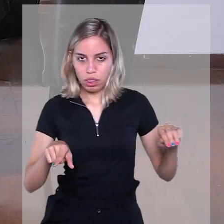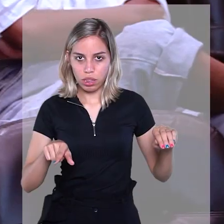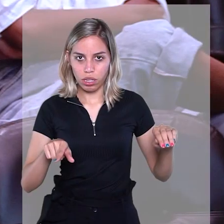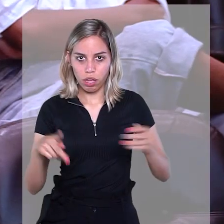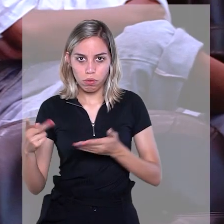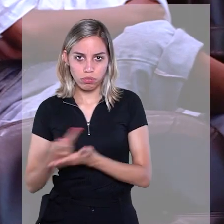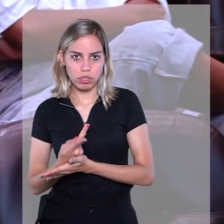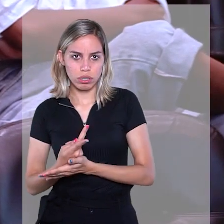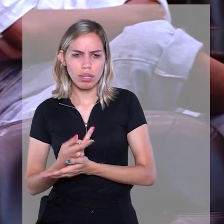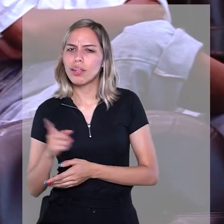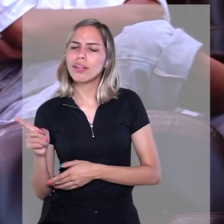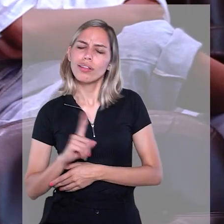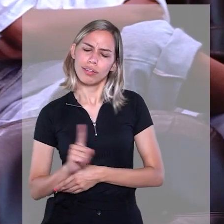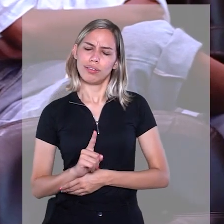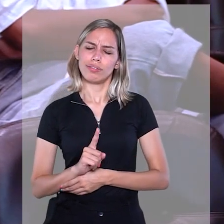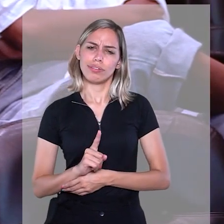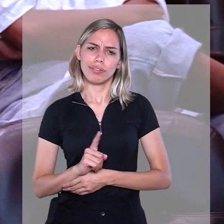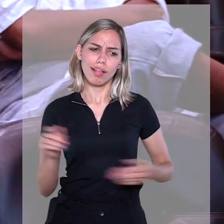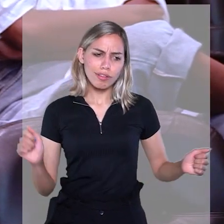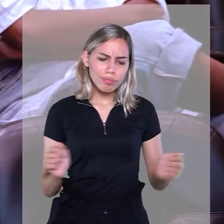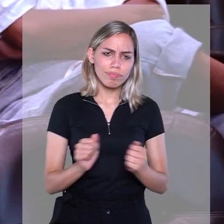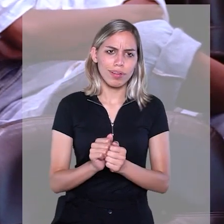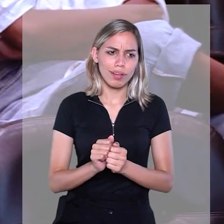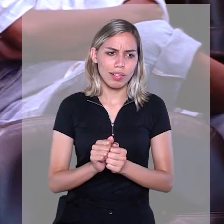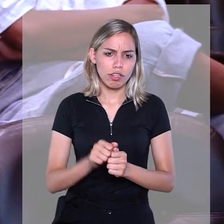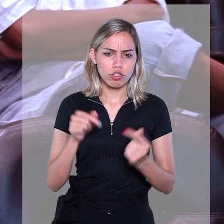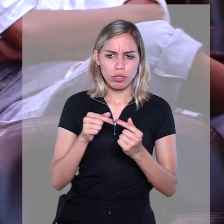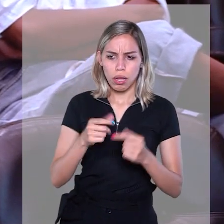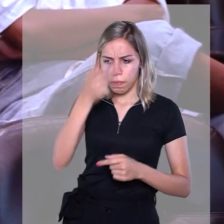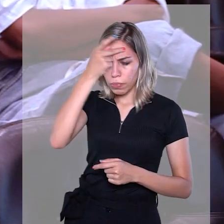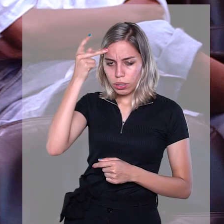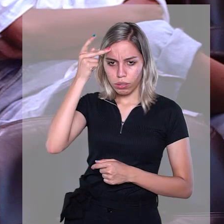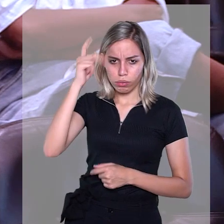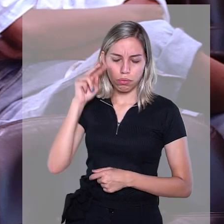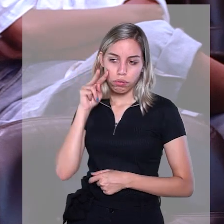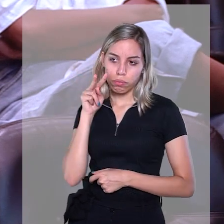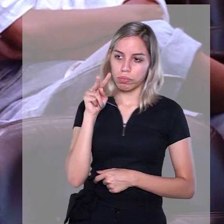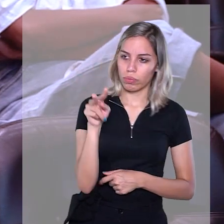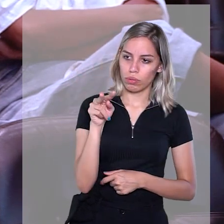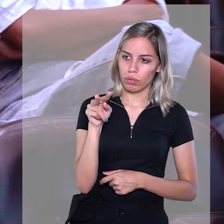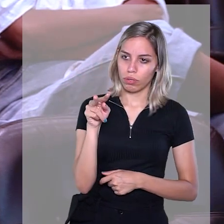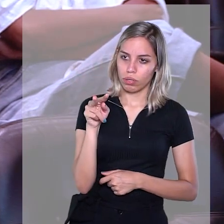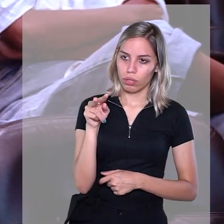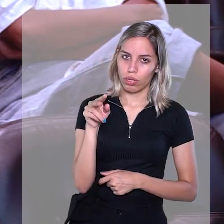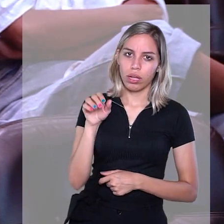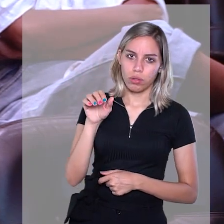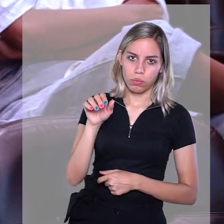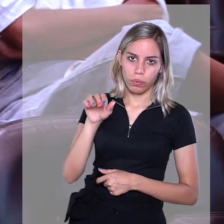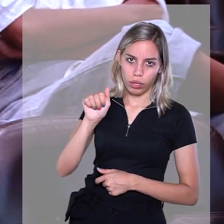O primeiro encontro, a primeira percepção que Riobaldo tem de